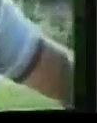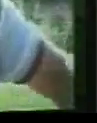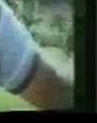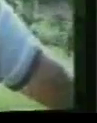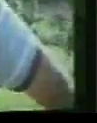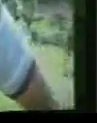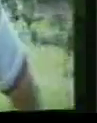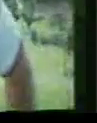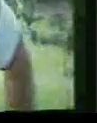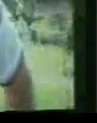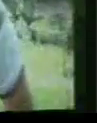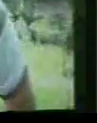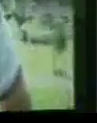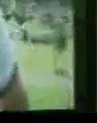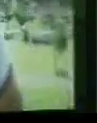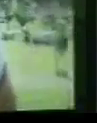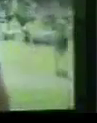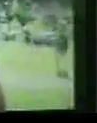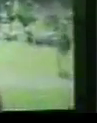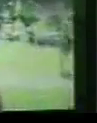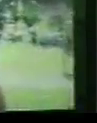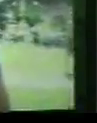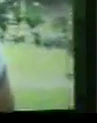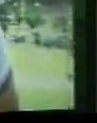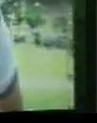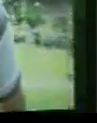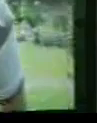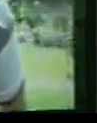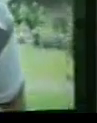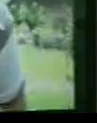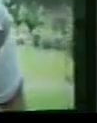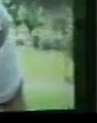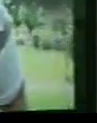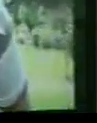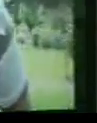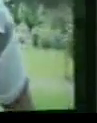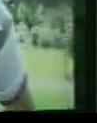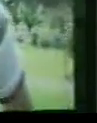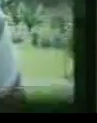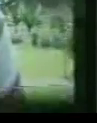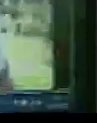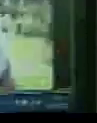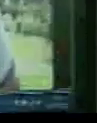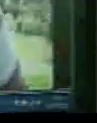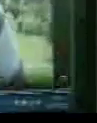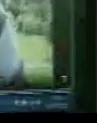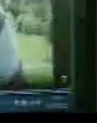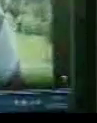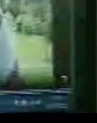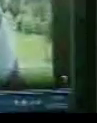então fique à vontade para responder as perguntas dos demais vereadores também, se for necessário.